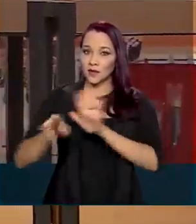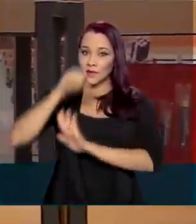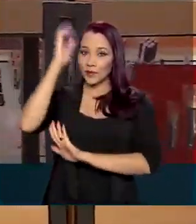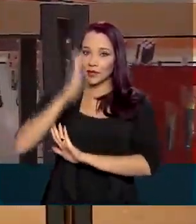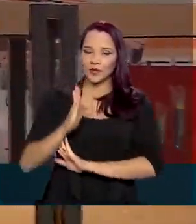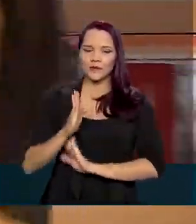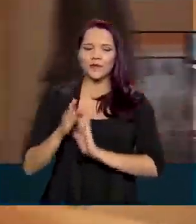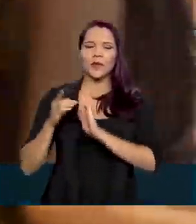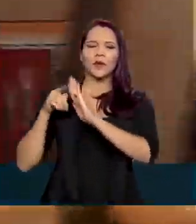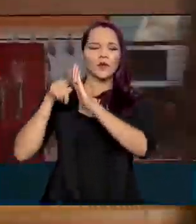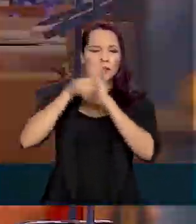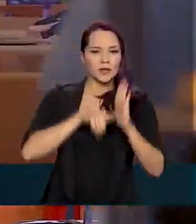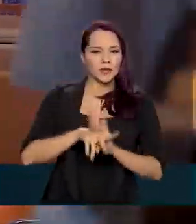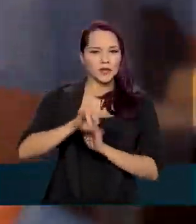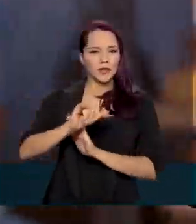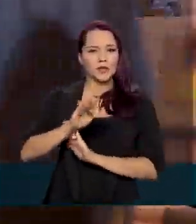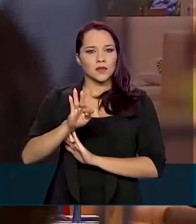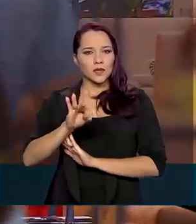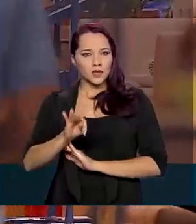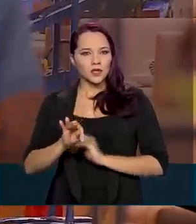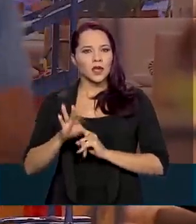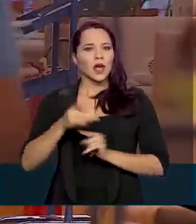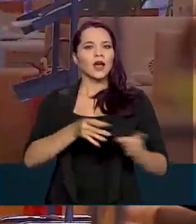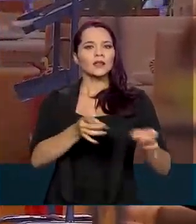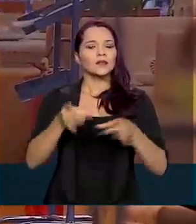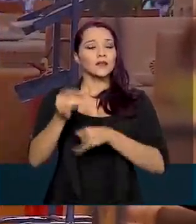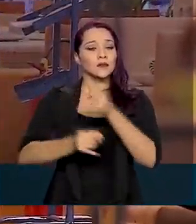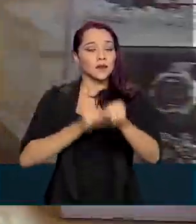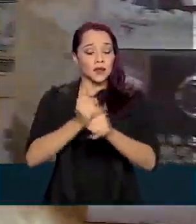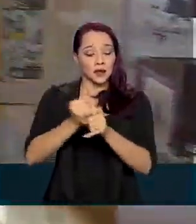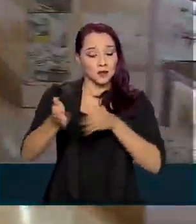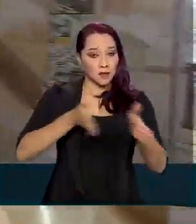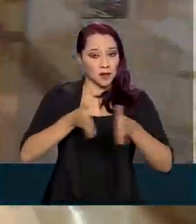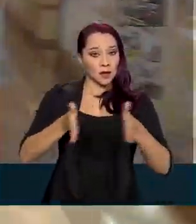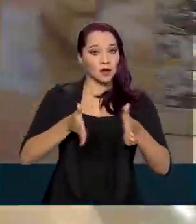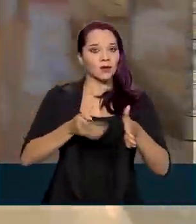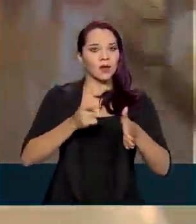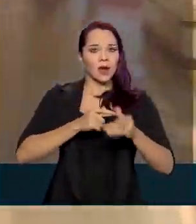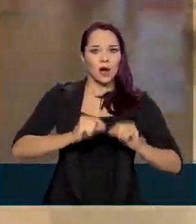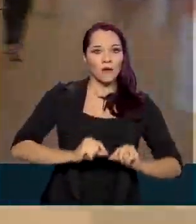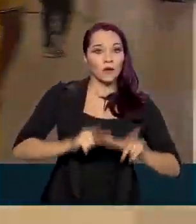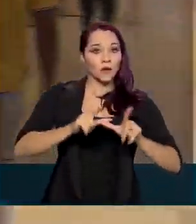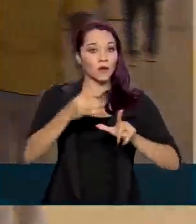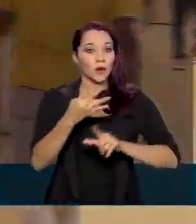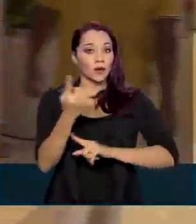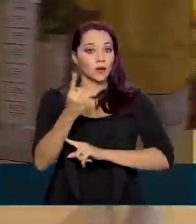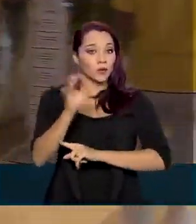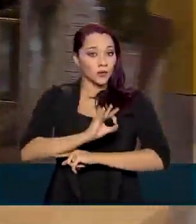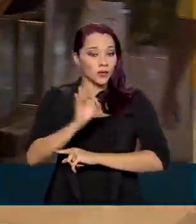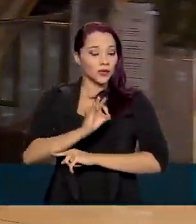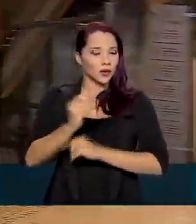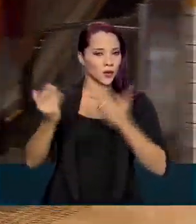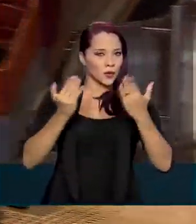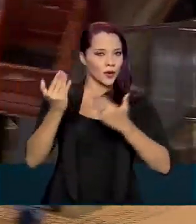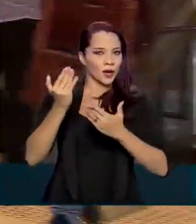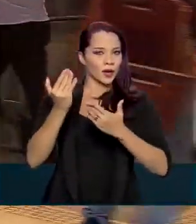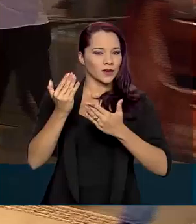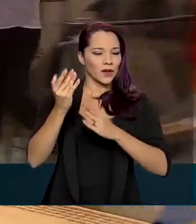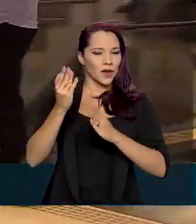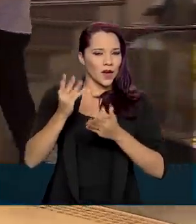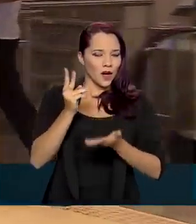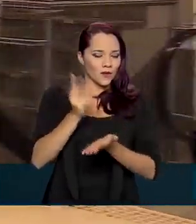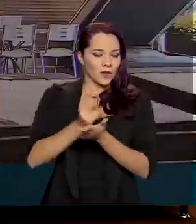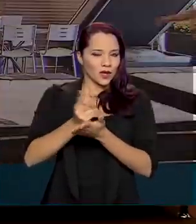acordo com uma pesquisa da EBIT News, as vendas online durante o período cresceram 41% em relação ao mesmo